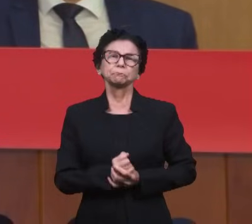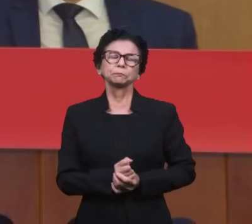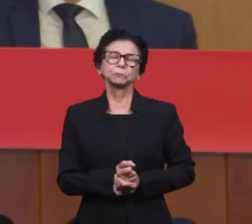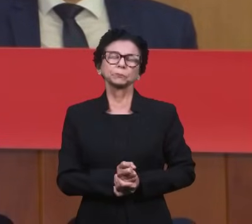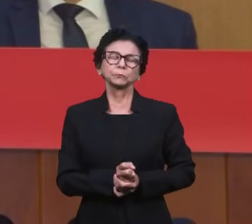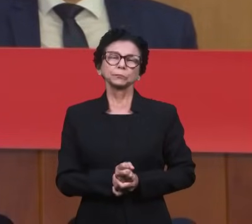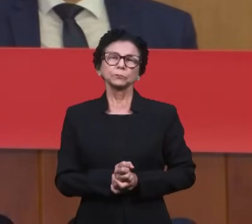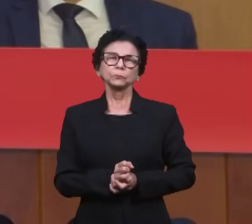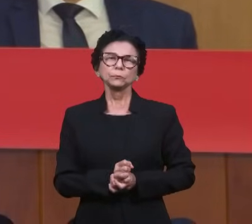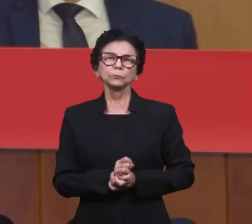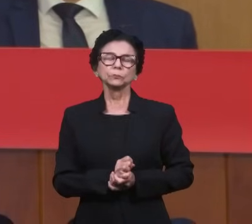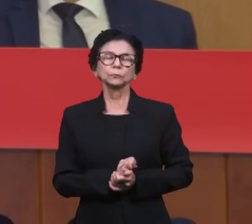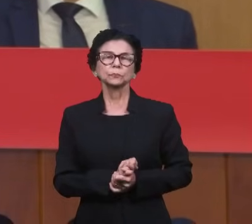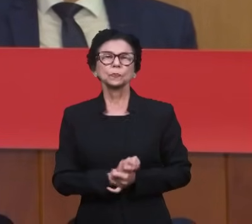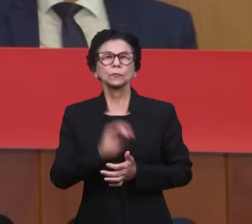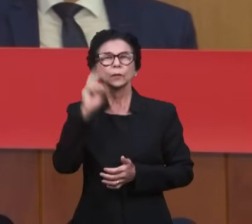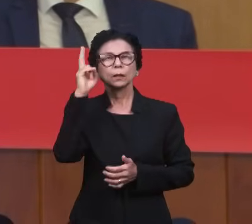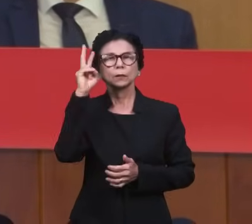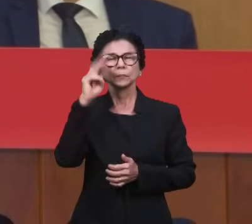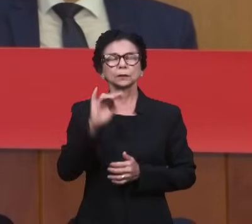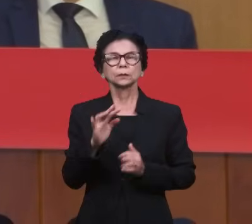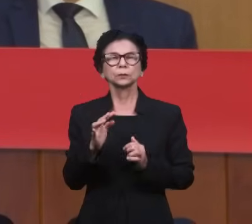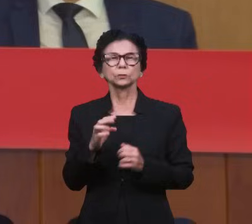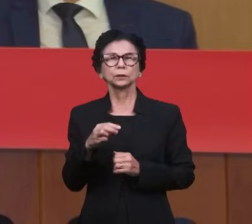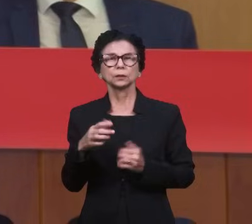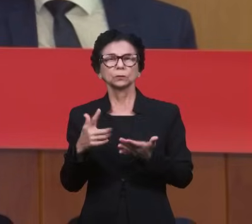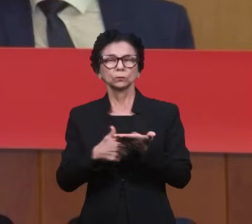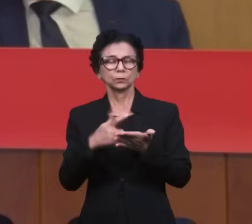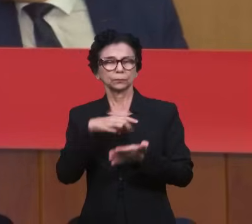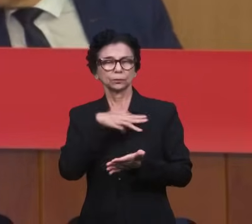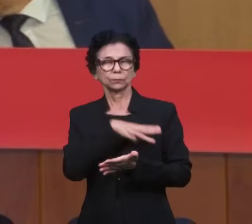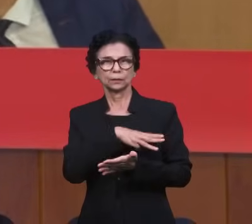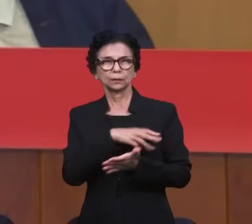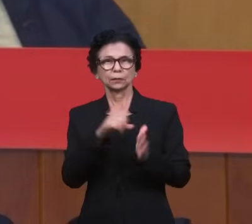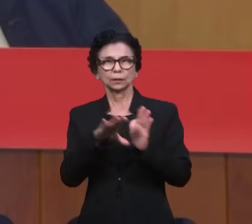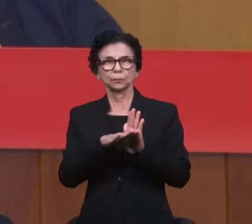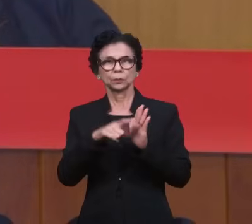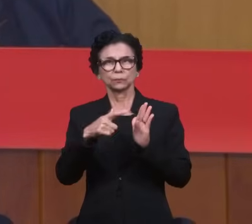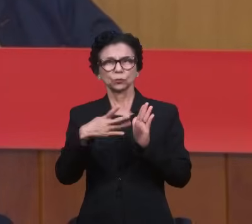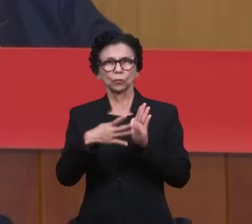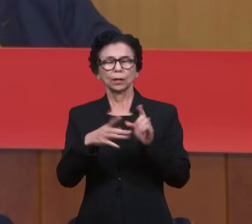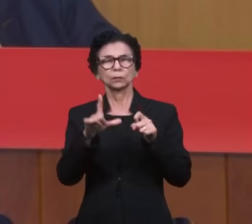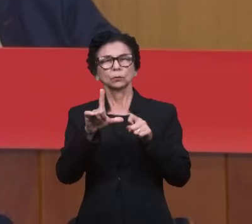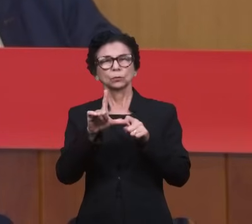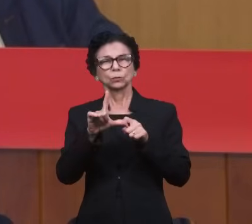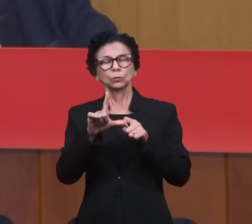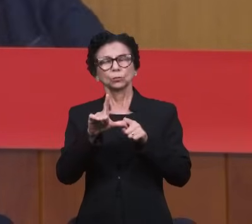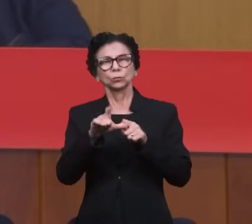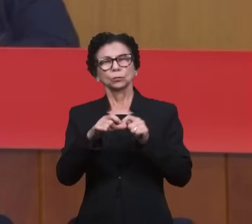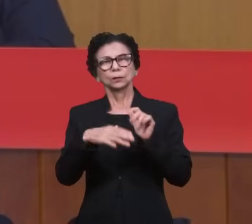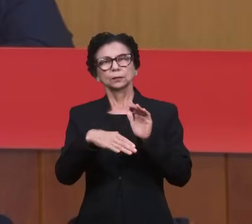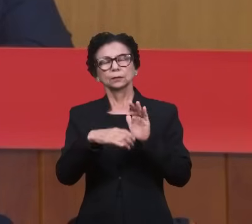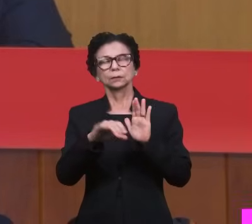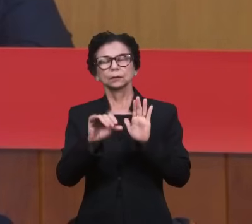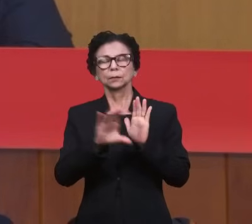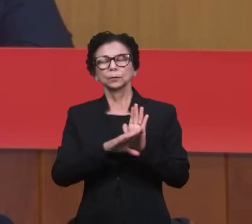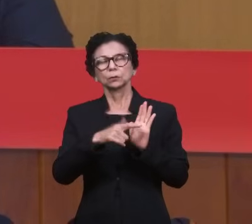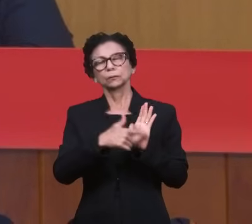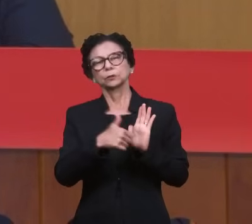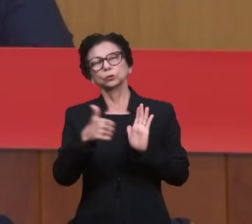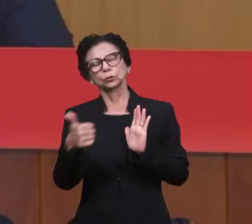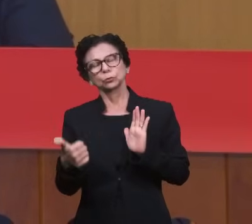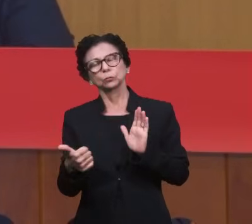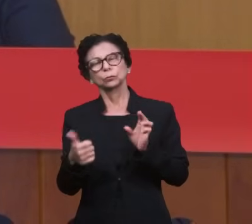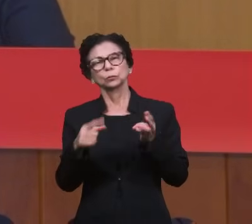que Jesus, em Mateus 24, Lucas 21 e Marcos 13, são 3